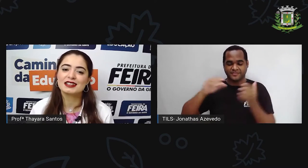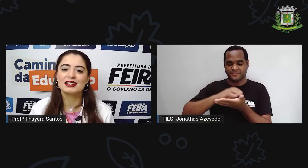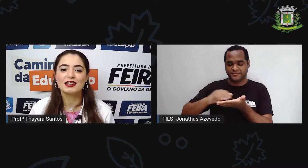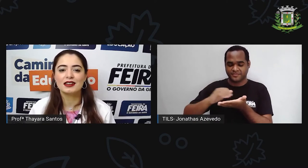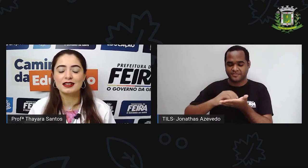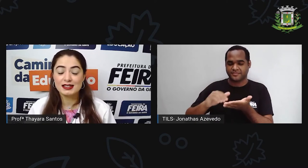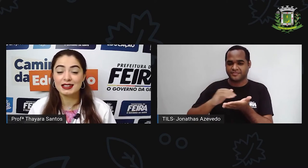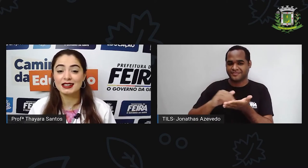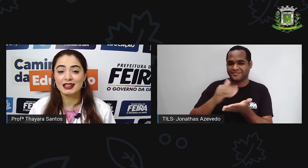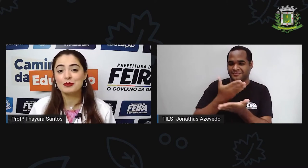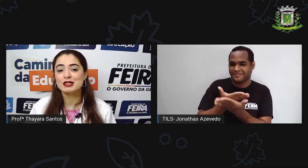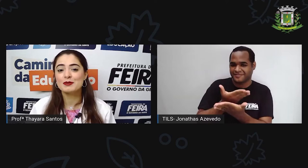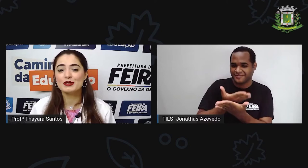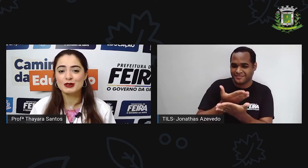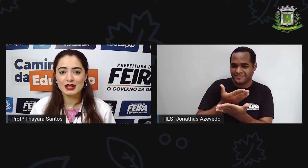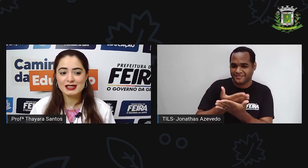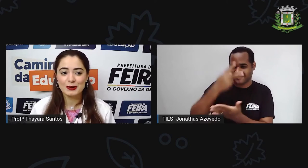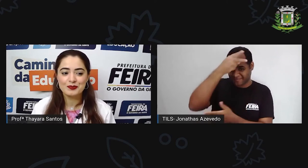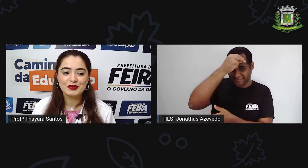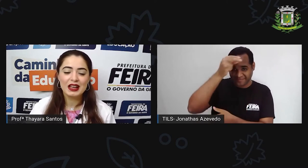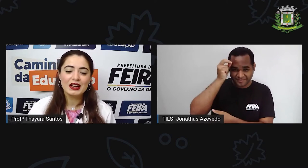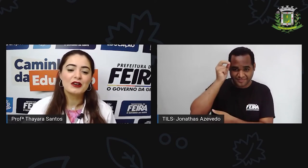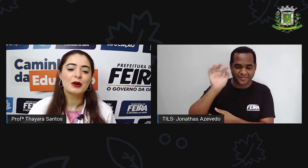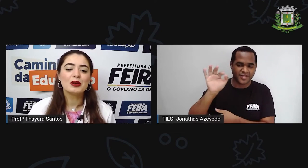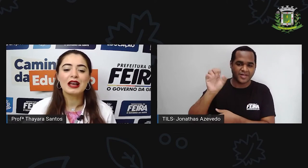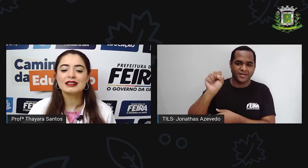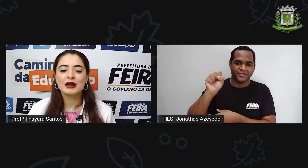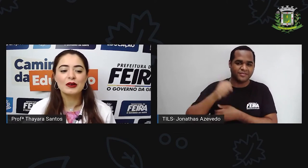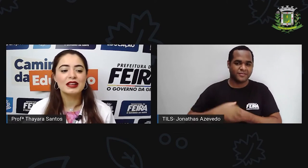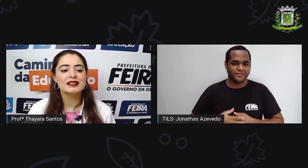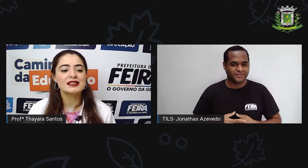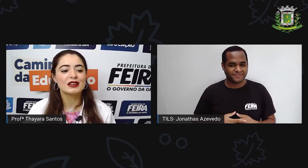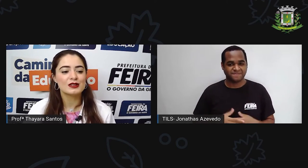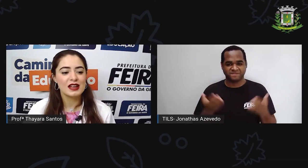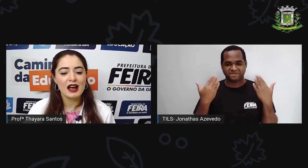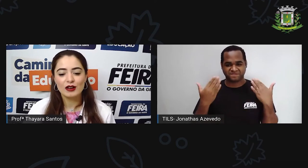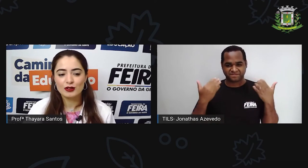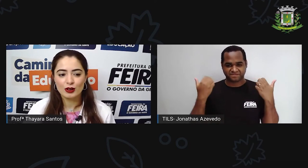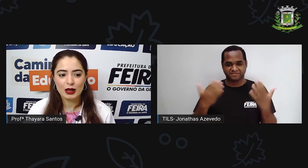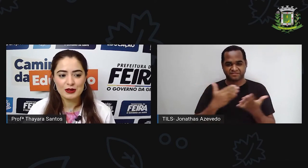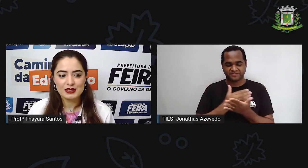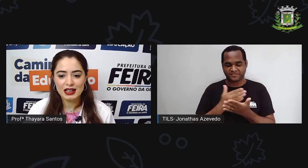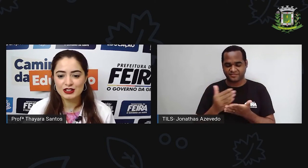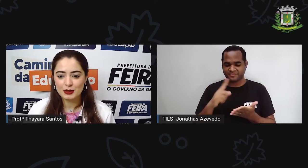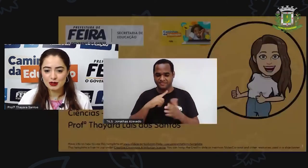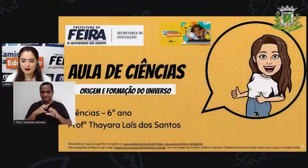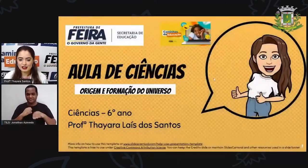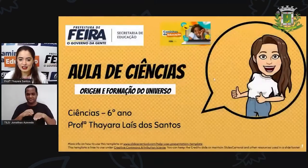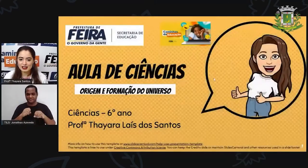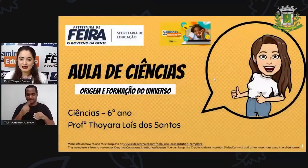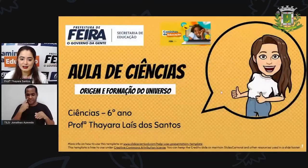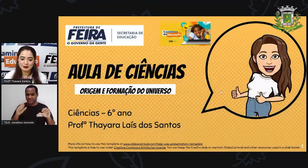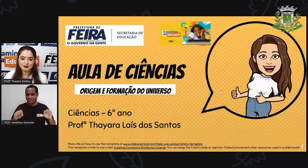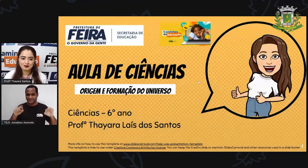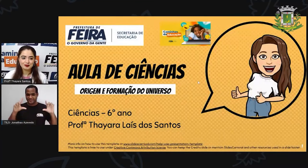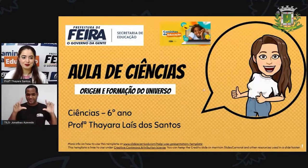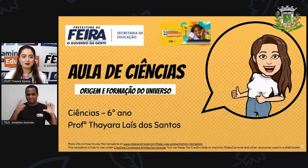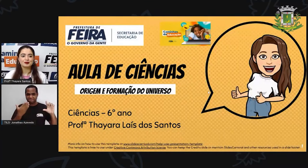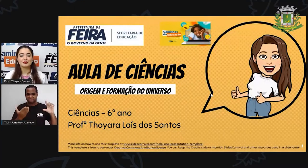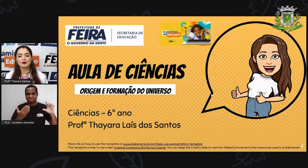e da Secretaria Municipal de Educação. Vamos lá, então, iniciar a nossa aula. Vou colocar meu slide aqui para vocês.